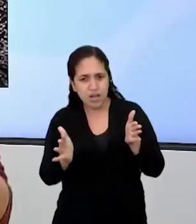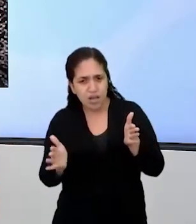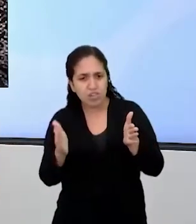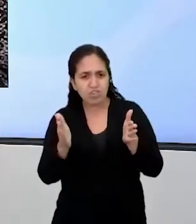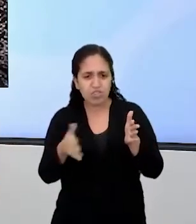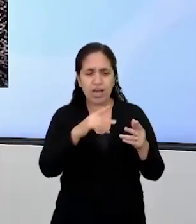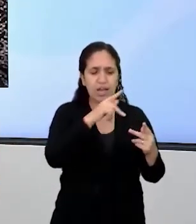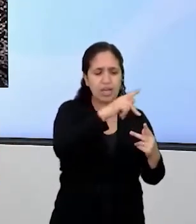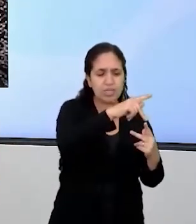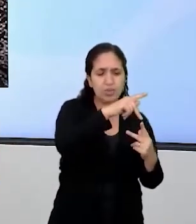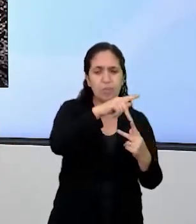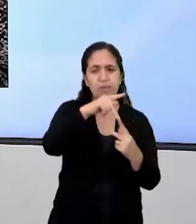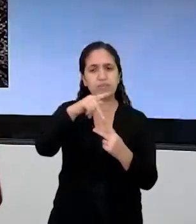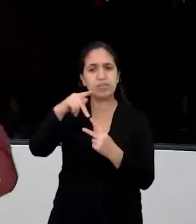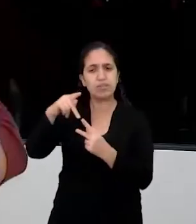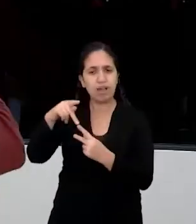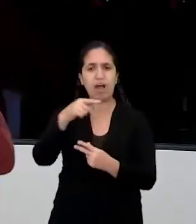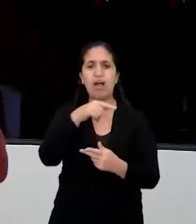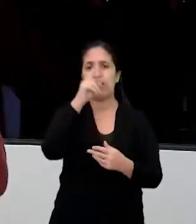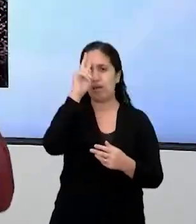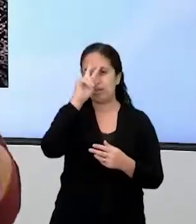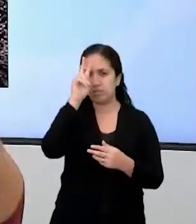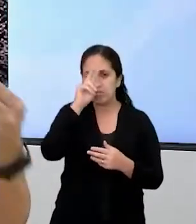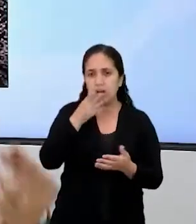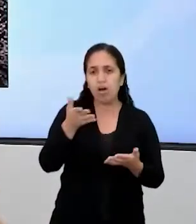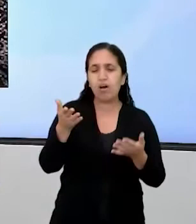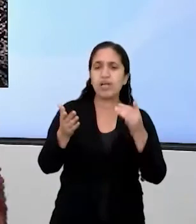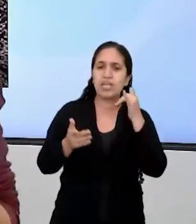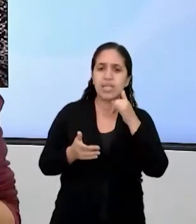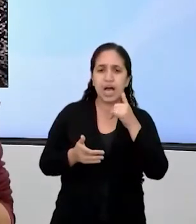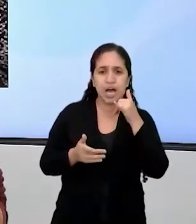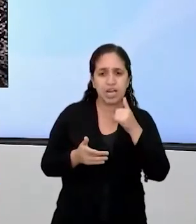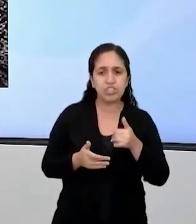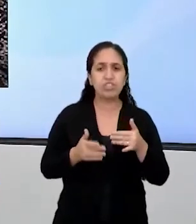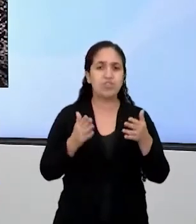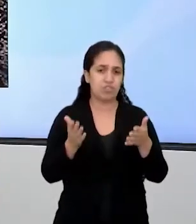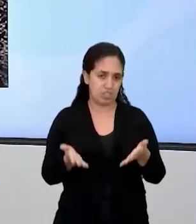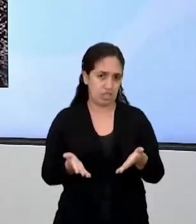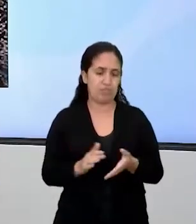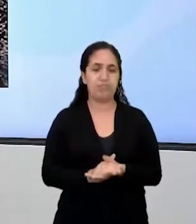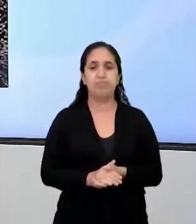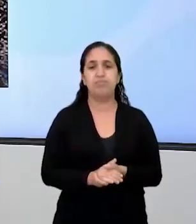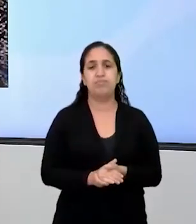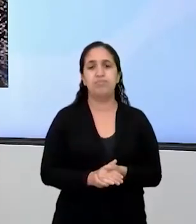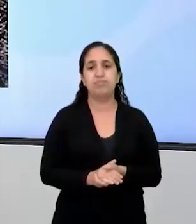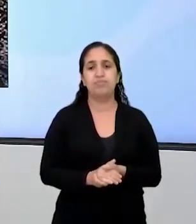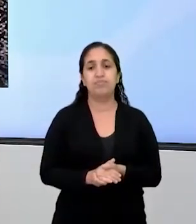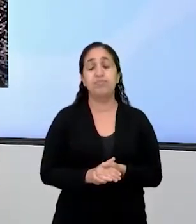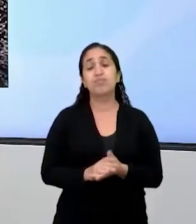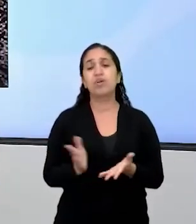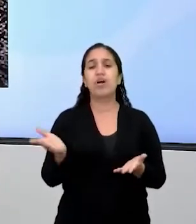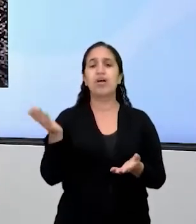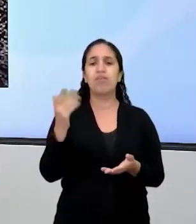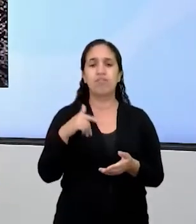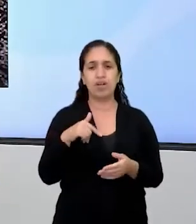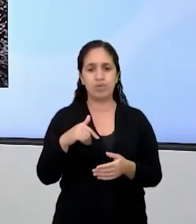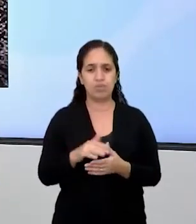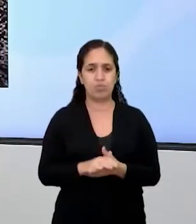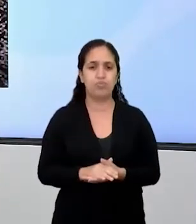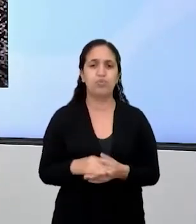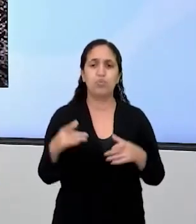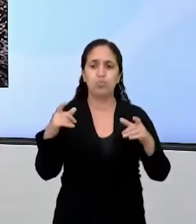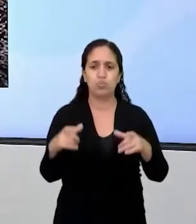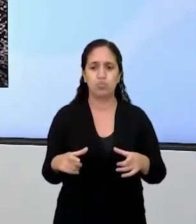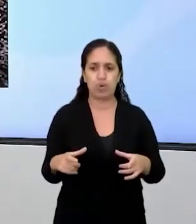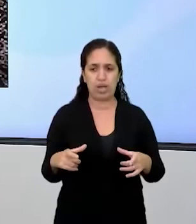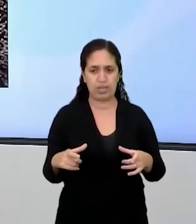dos personagens, na história, na narrativa enviada, entre outros. Então vamos falar um pouquinho mais do